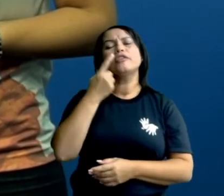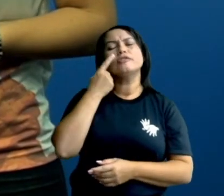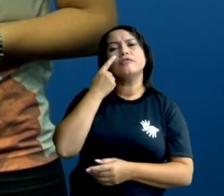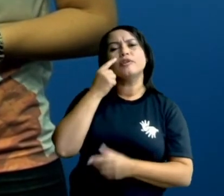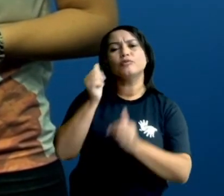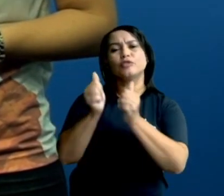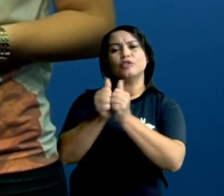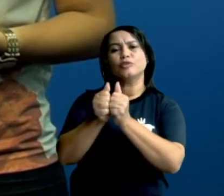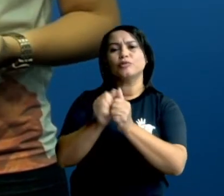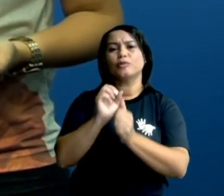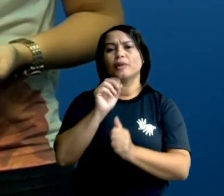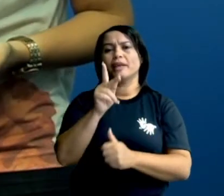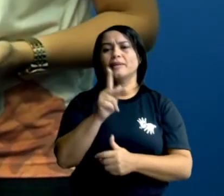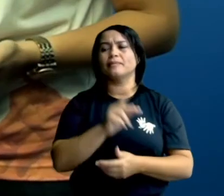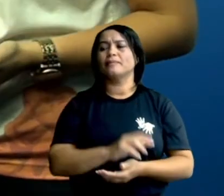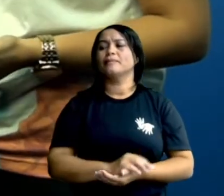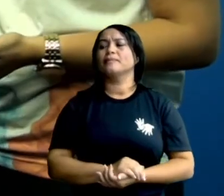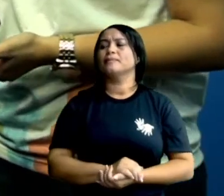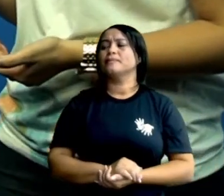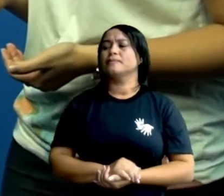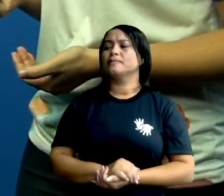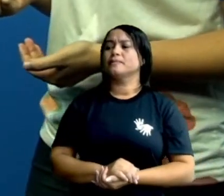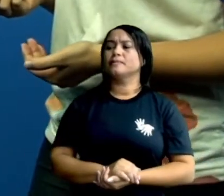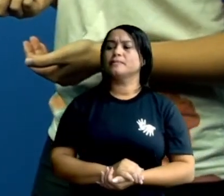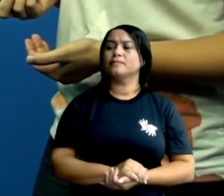ver juntinhos, ok?